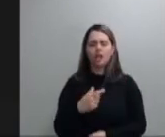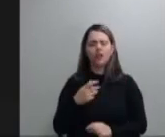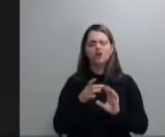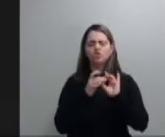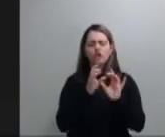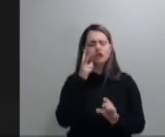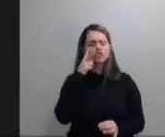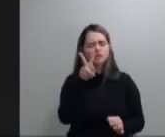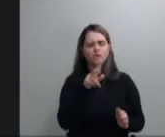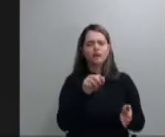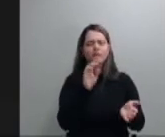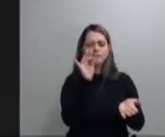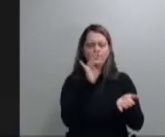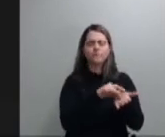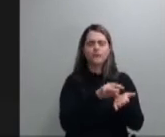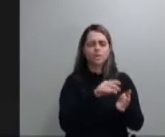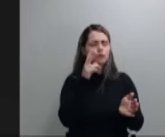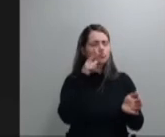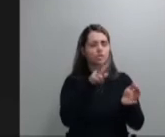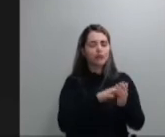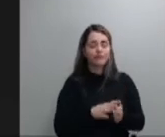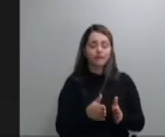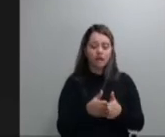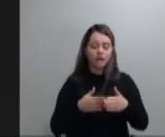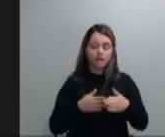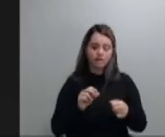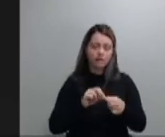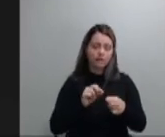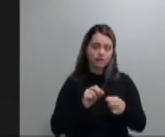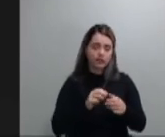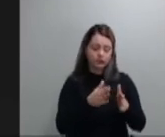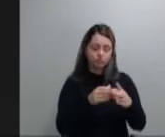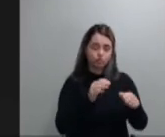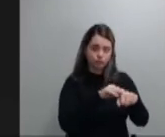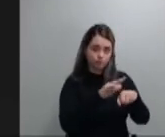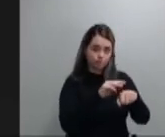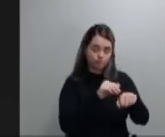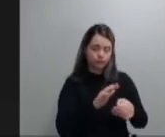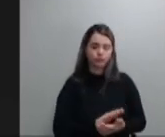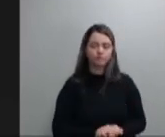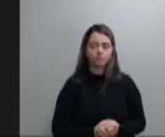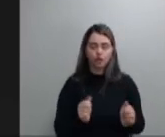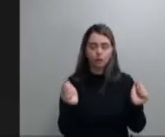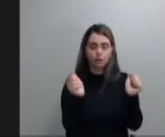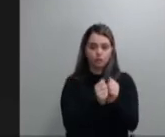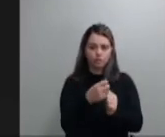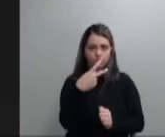se a gente pode fazer a chamada dos dois juntos porque pelo menos aqui está